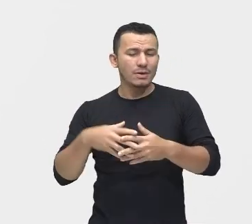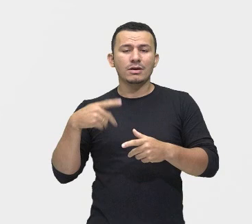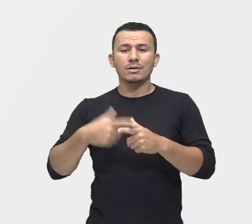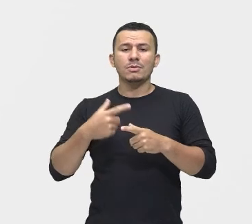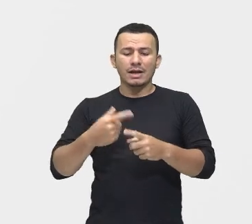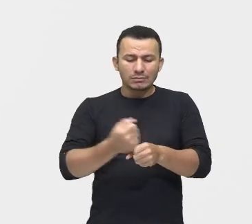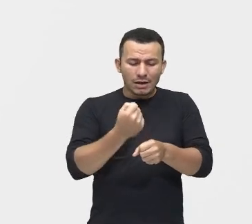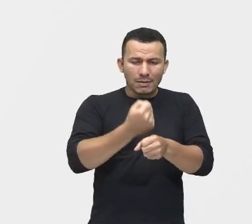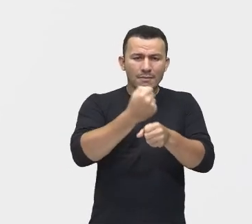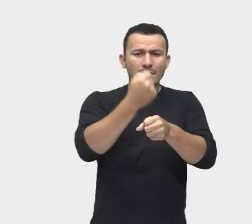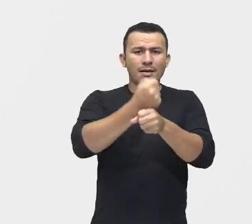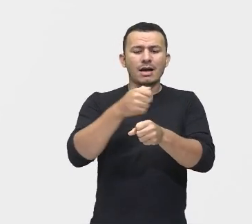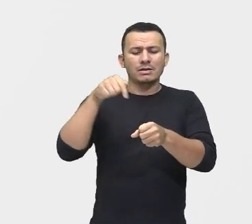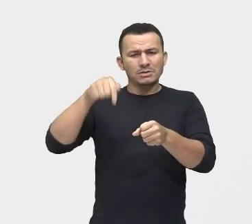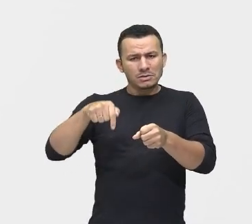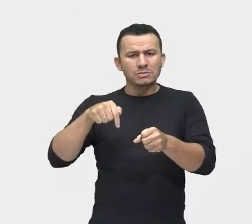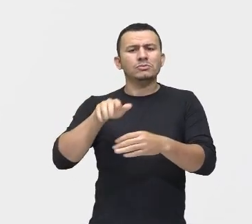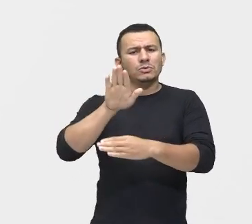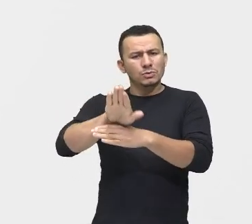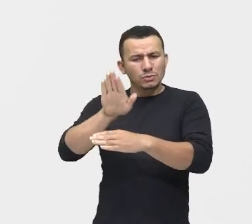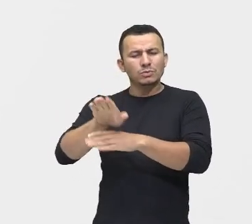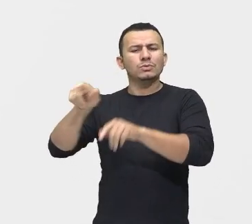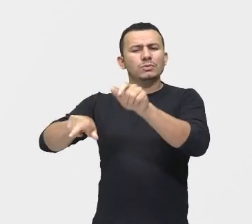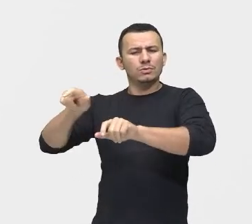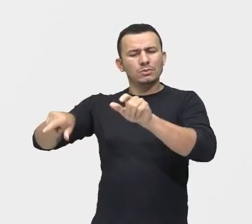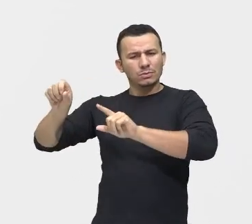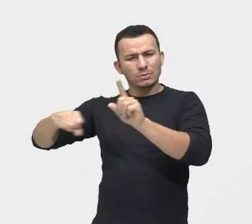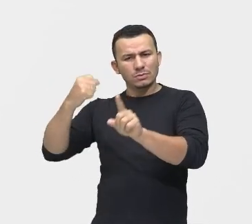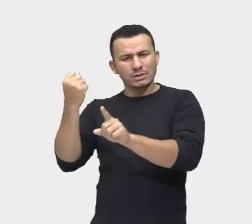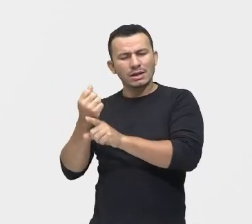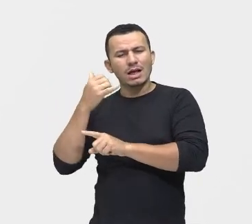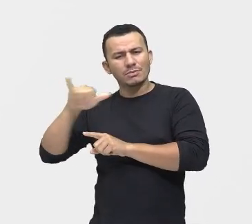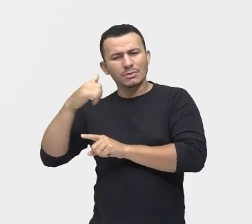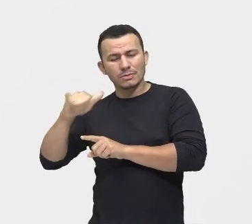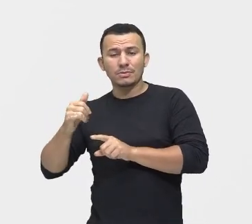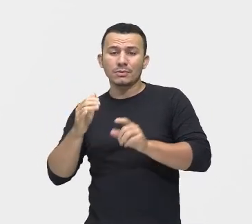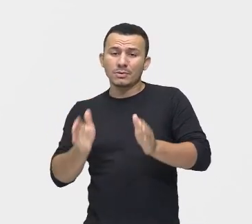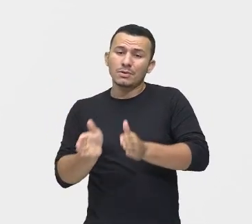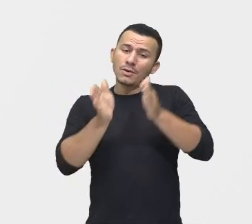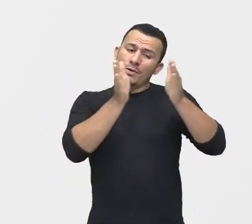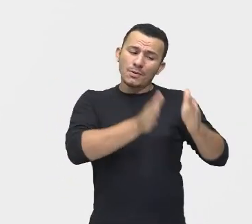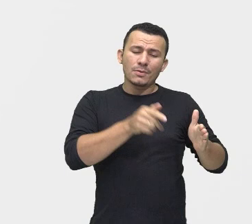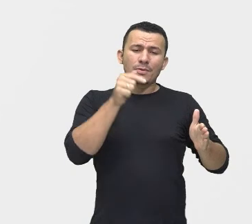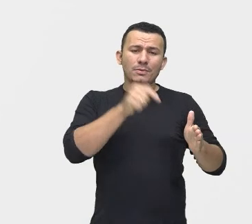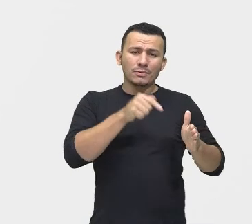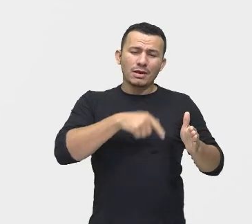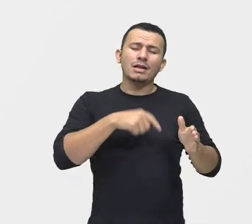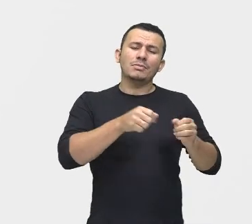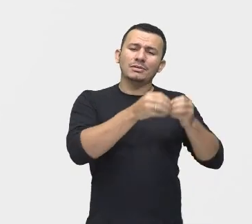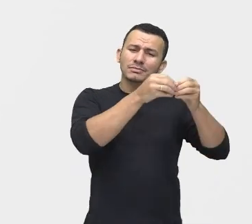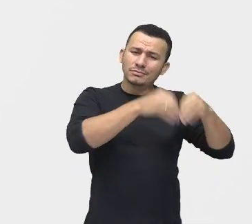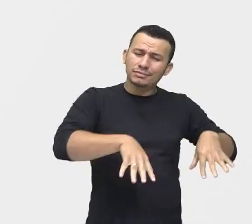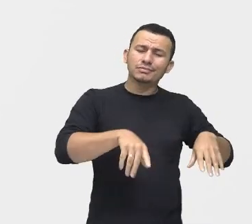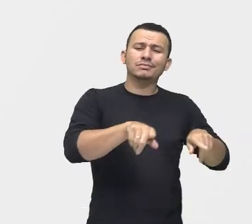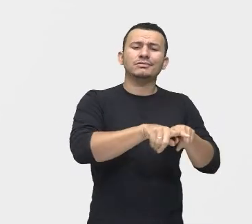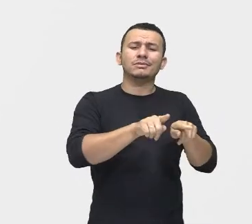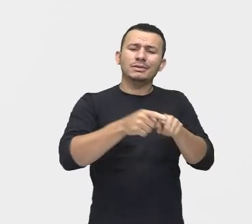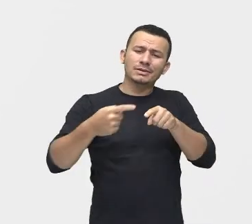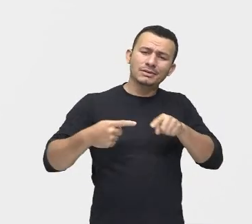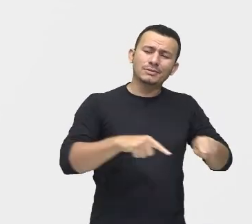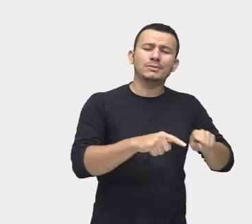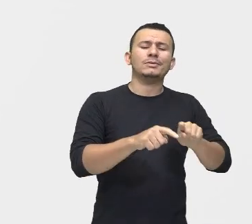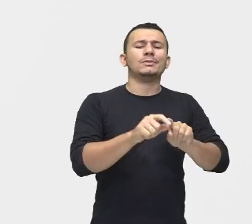se de um lado elas vivem a atender às demandas energéticas, por outros elas geram graves impactos